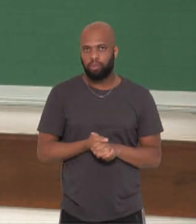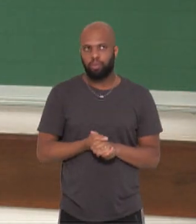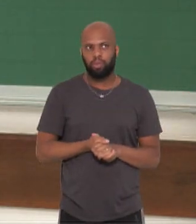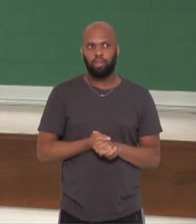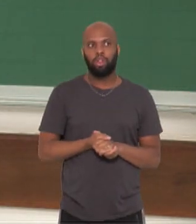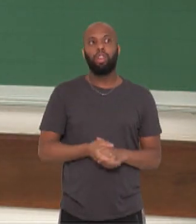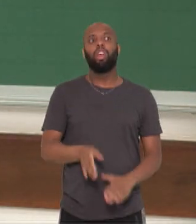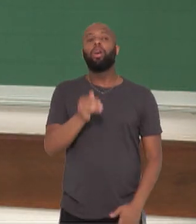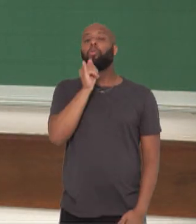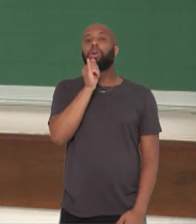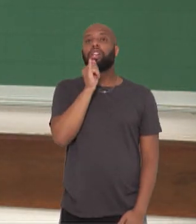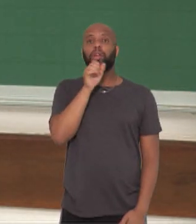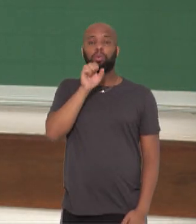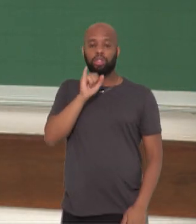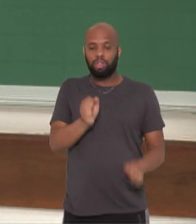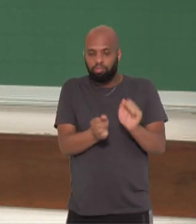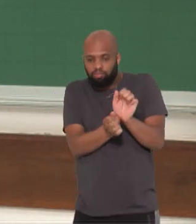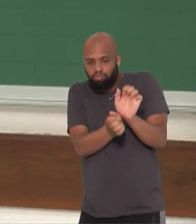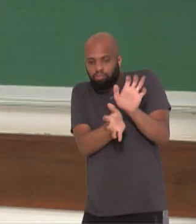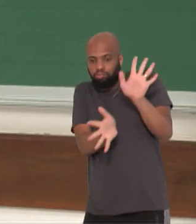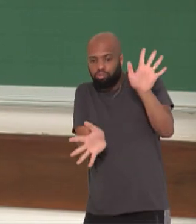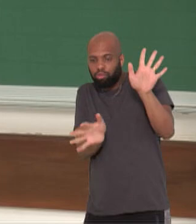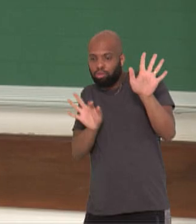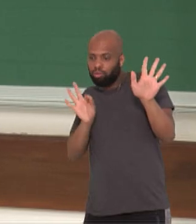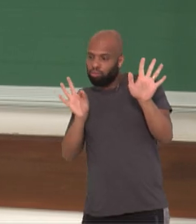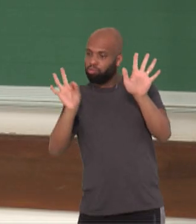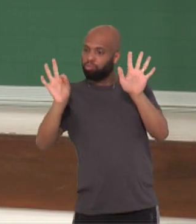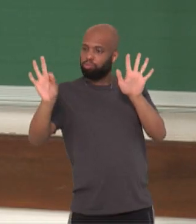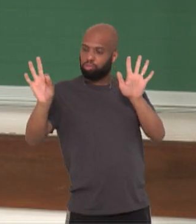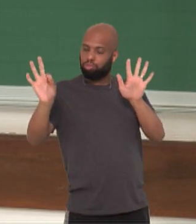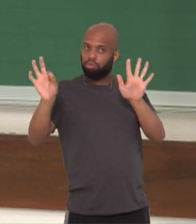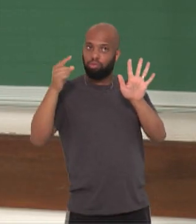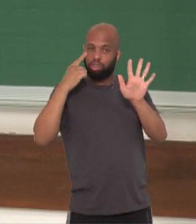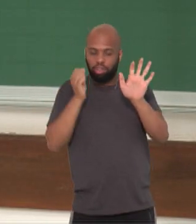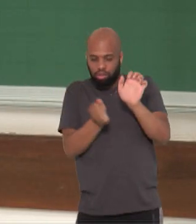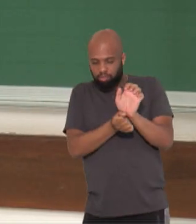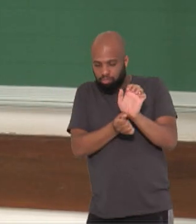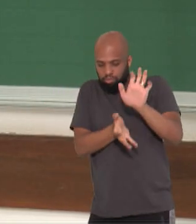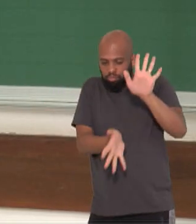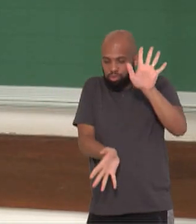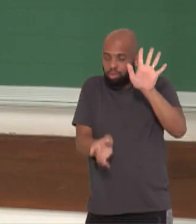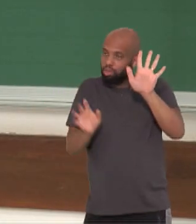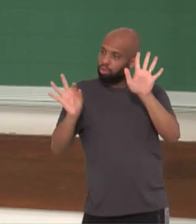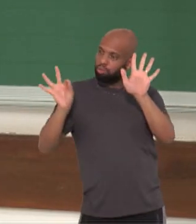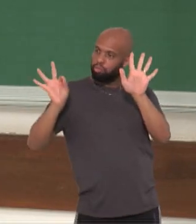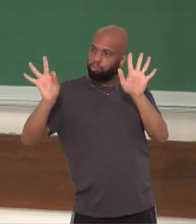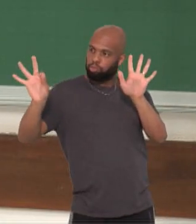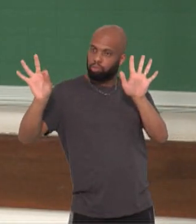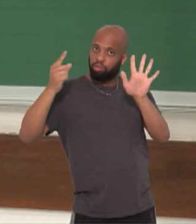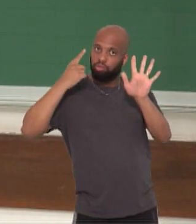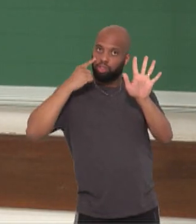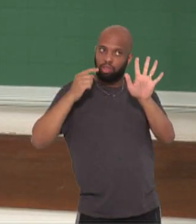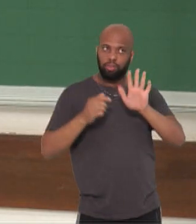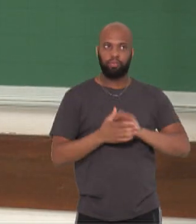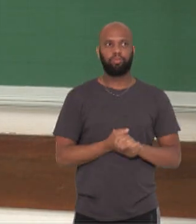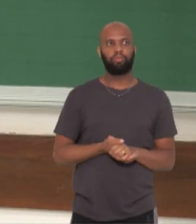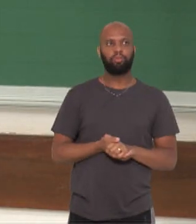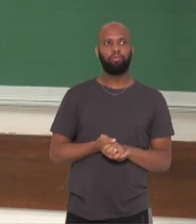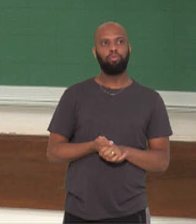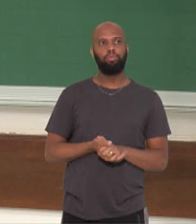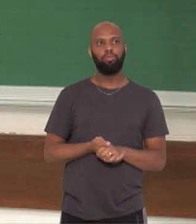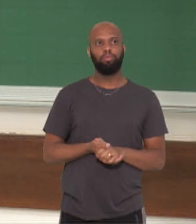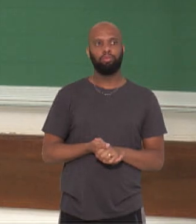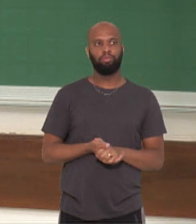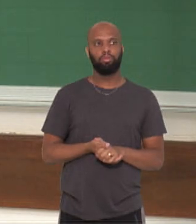esse ponto seja aqui, ó. Esse ponto que o exercício falou, ele não deu nenhum desenho, mas vamos supor que esse ponto seja nessa região do espaço,